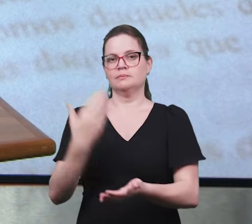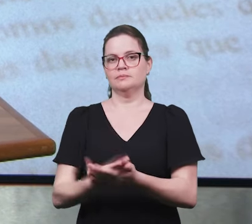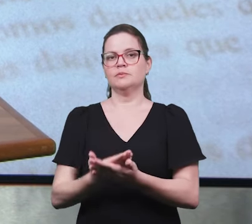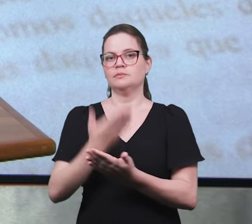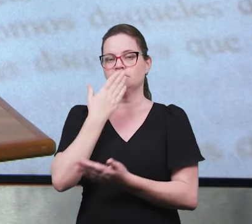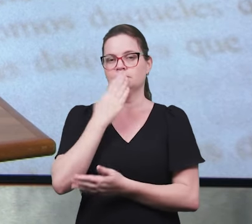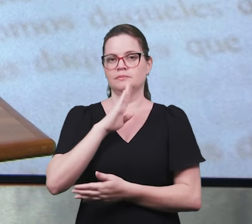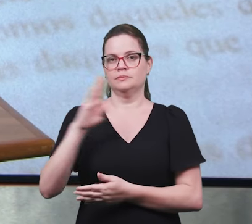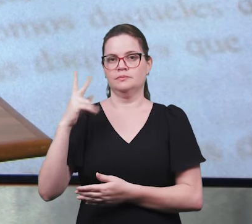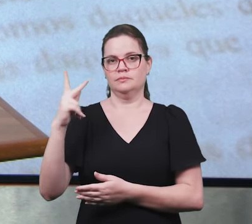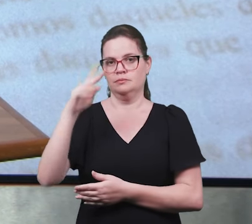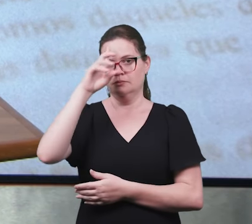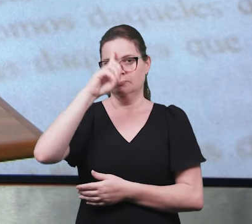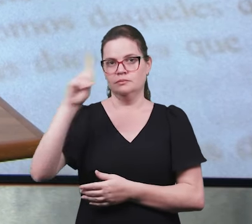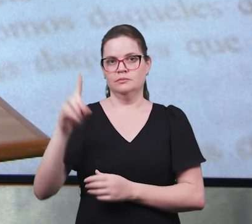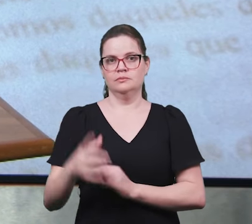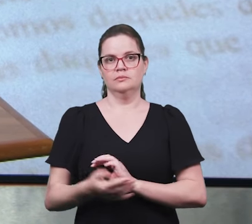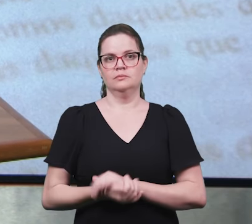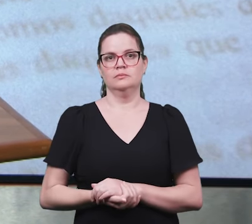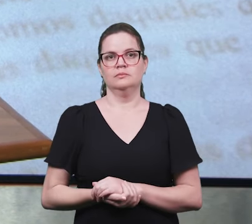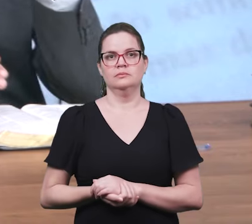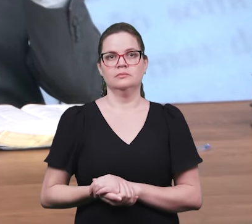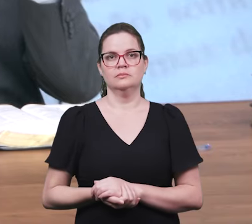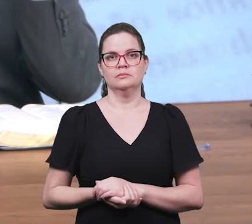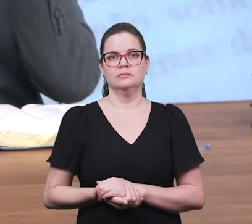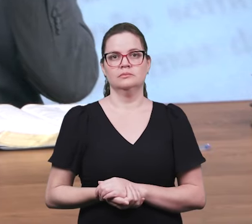gloriosas promessas de Deus.